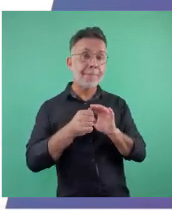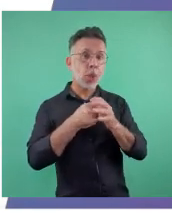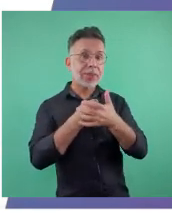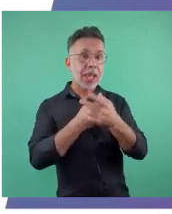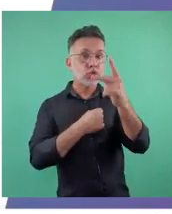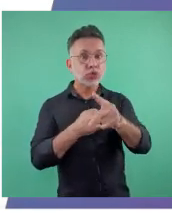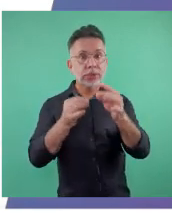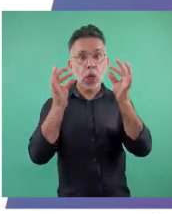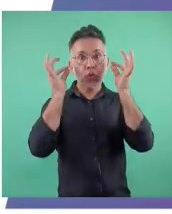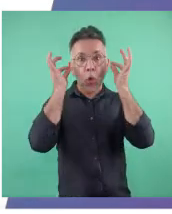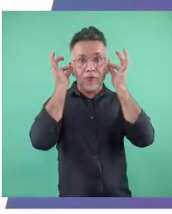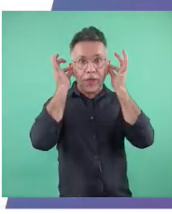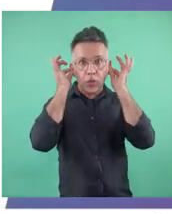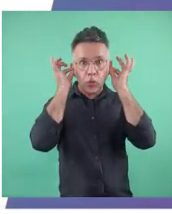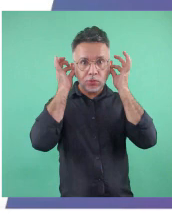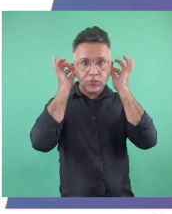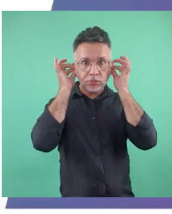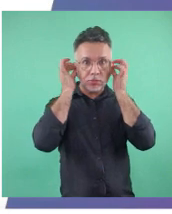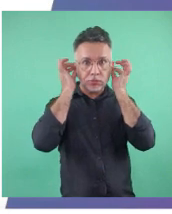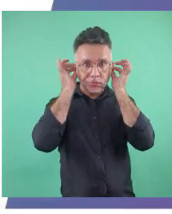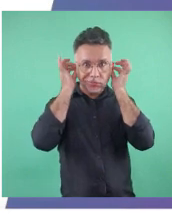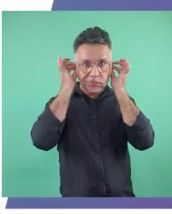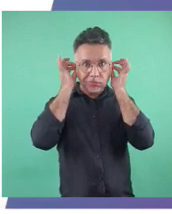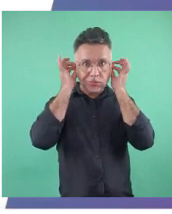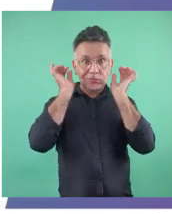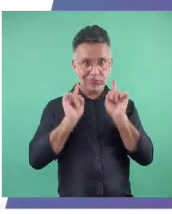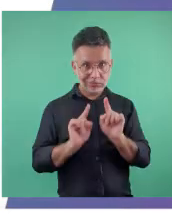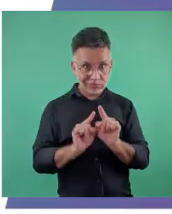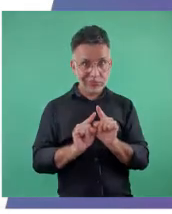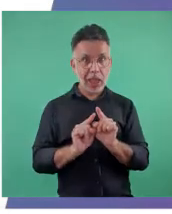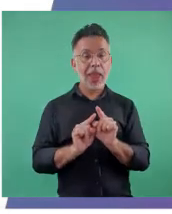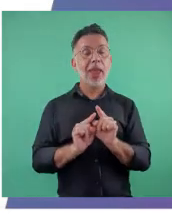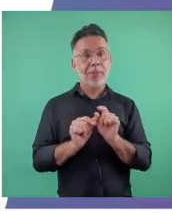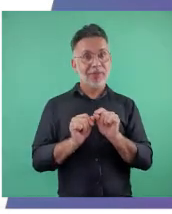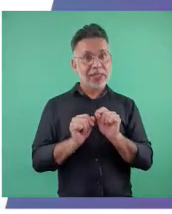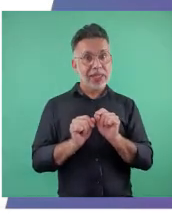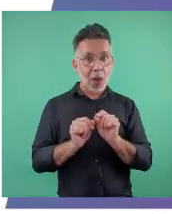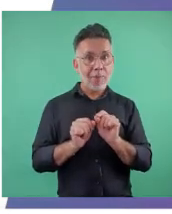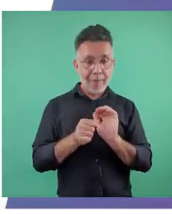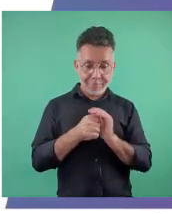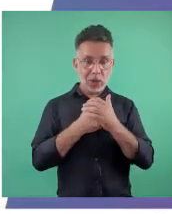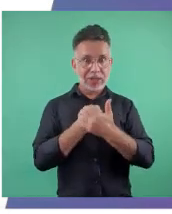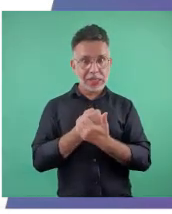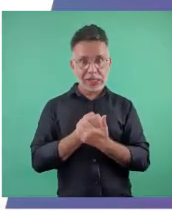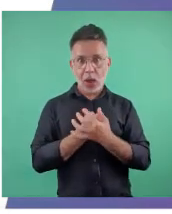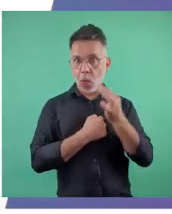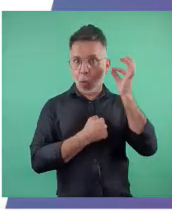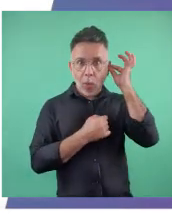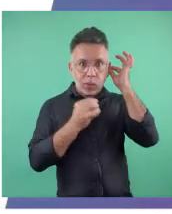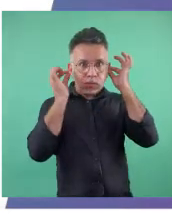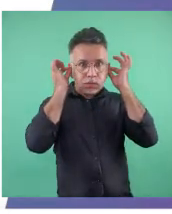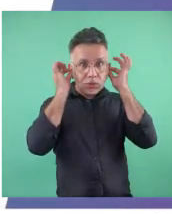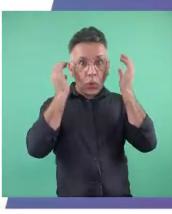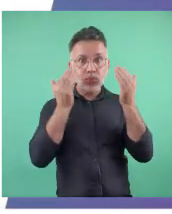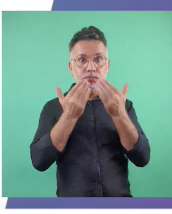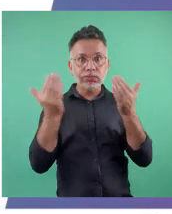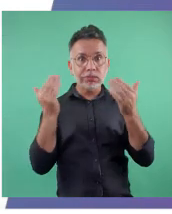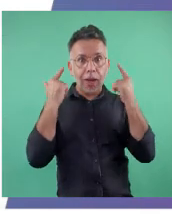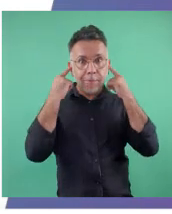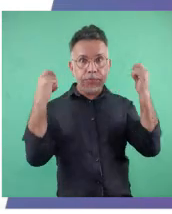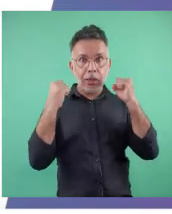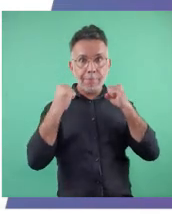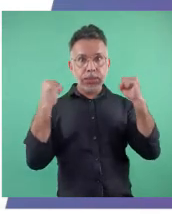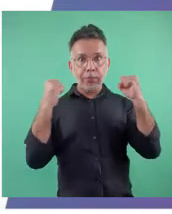ou você protege os seus ouvidos. Então, essas são as 3 maneiras que você tem para fazer uma proteção auditiva quando você